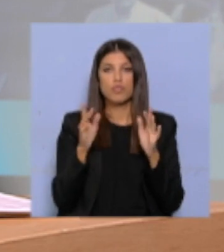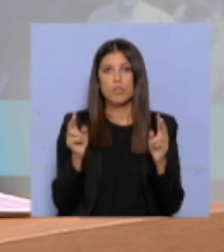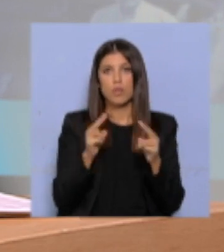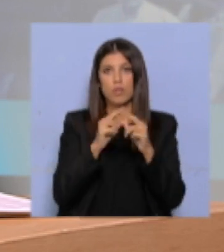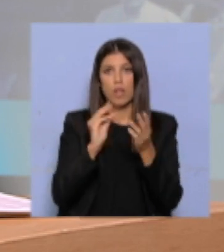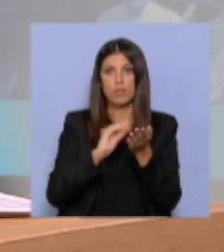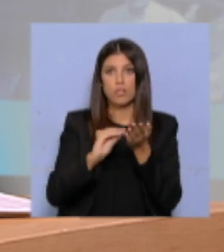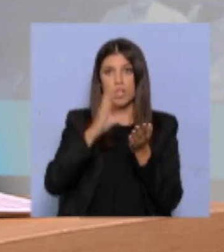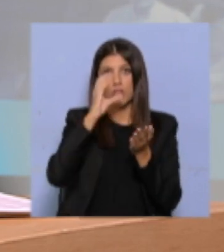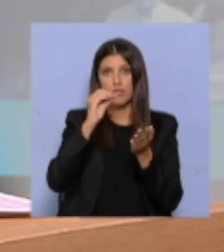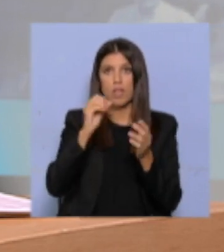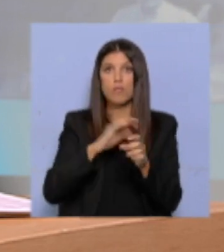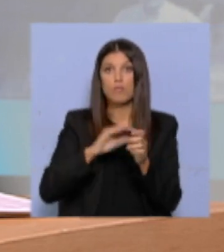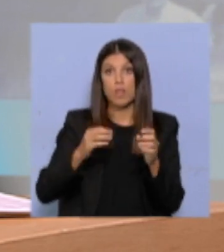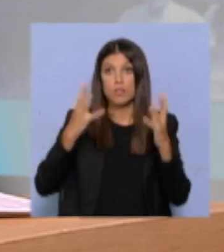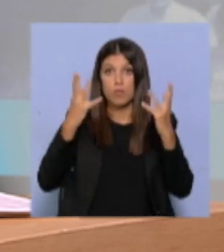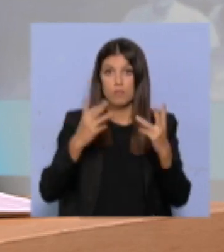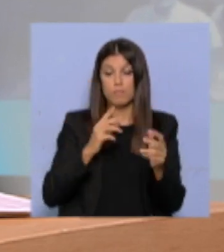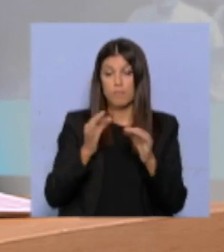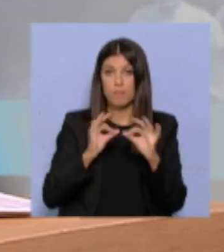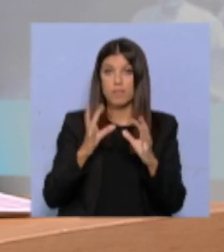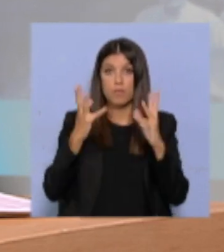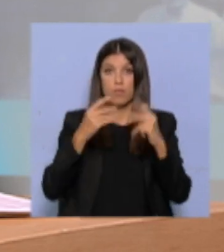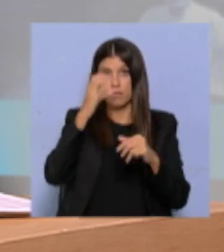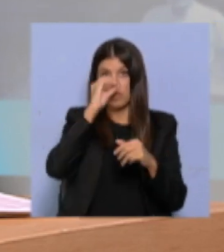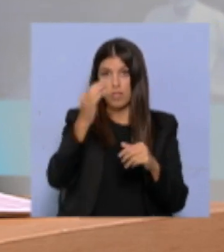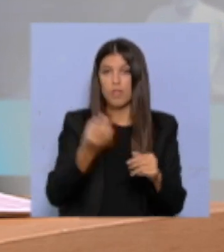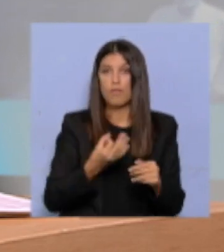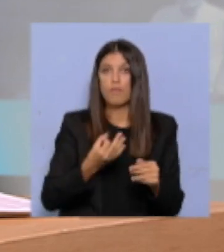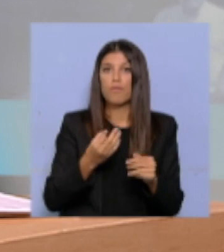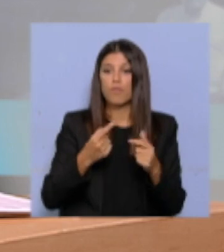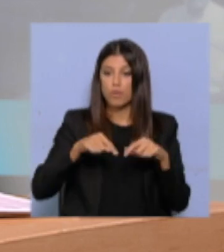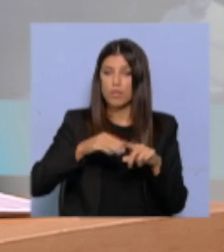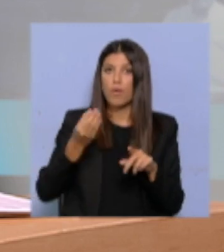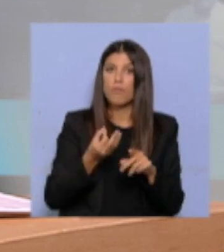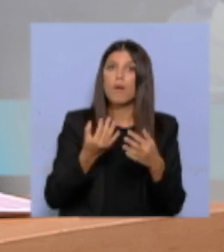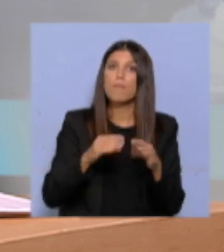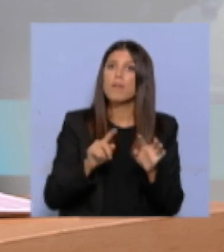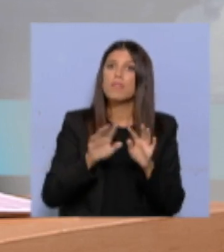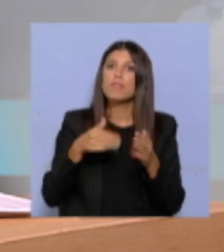do Orçamento de Estado, da preparação do Orçamento de Estado, e demos